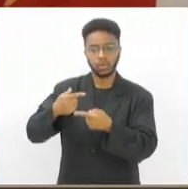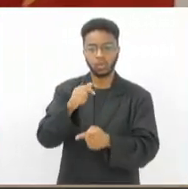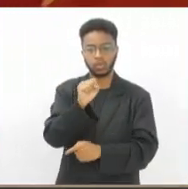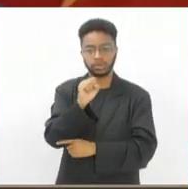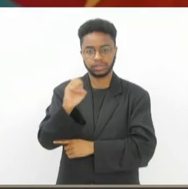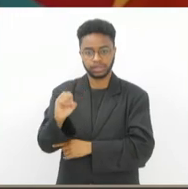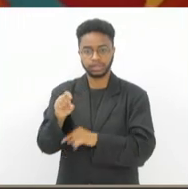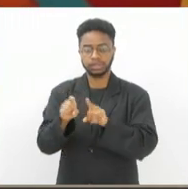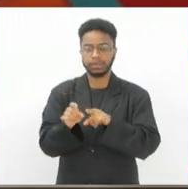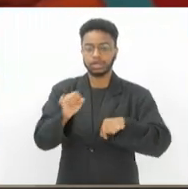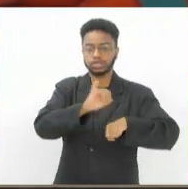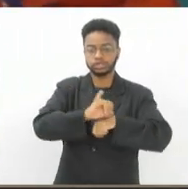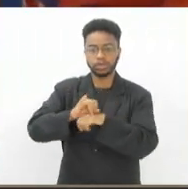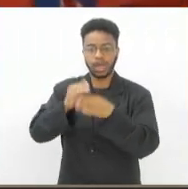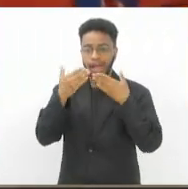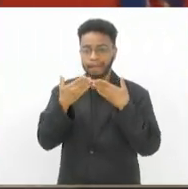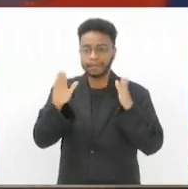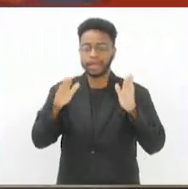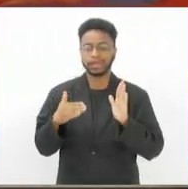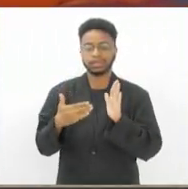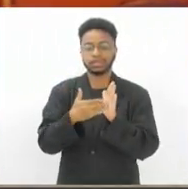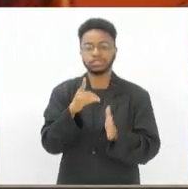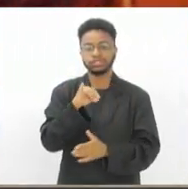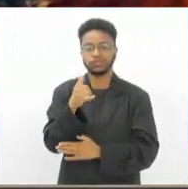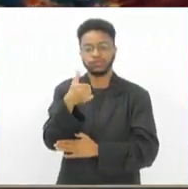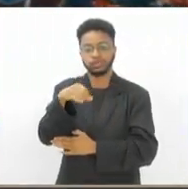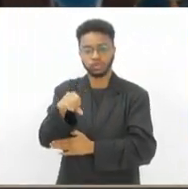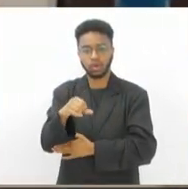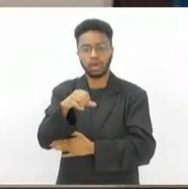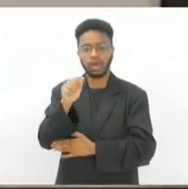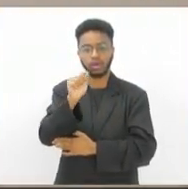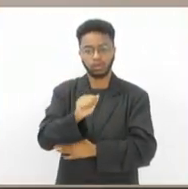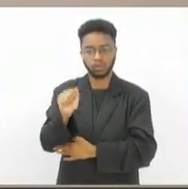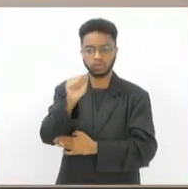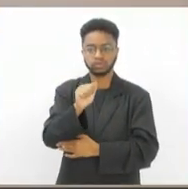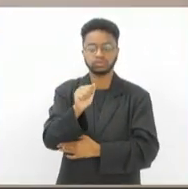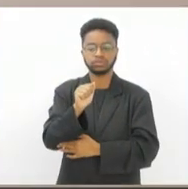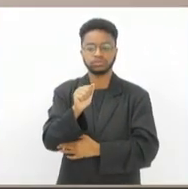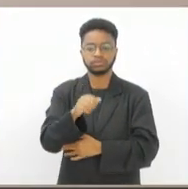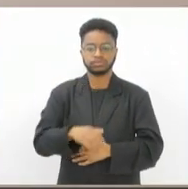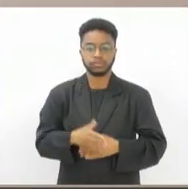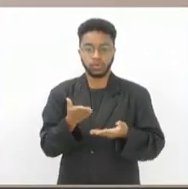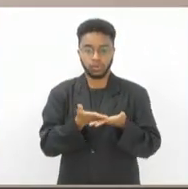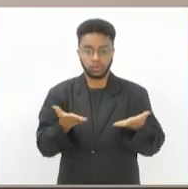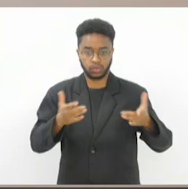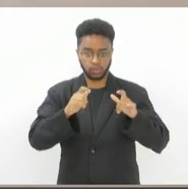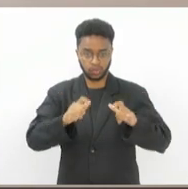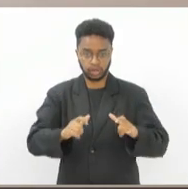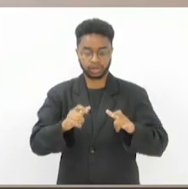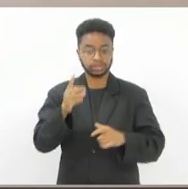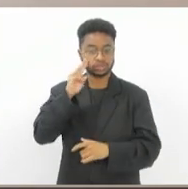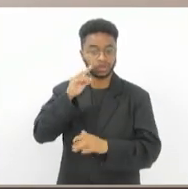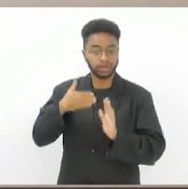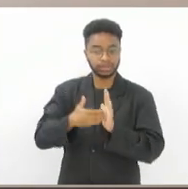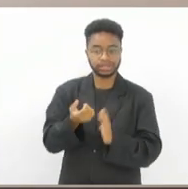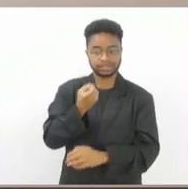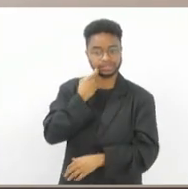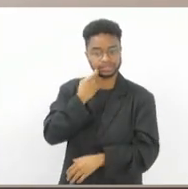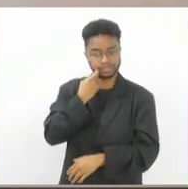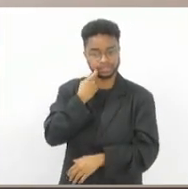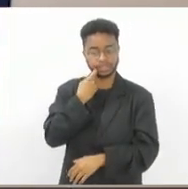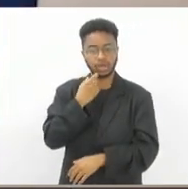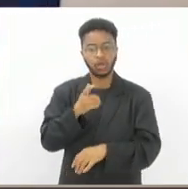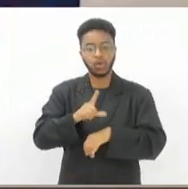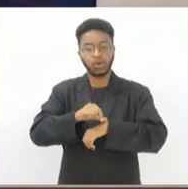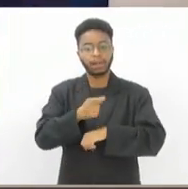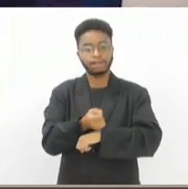A exposição fica aberta até o dia 29 de agosto, na Real Galeria de Arte Contemporânea, de segunda a sexta-feira, de meio-dia